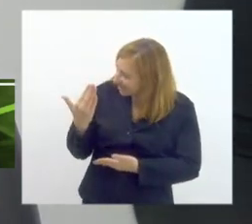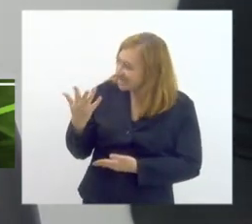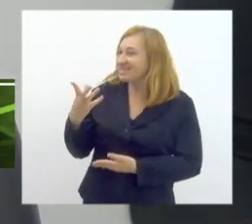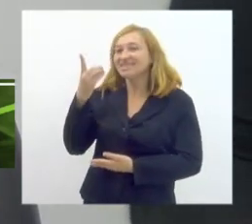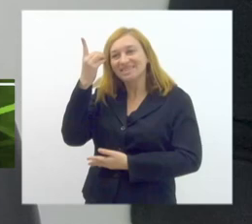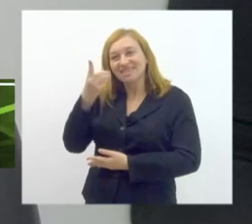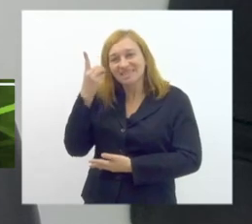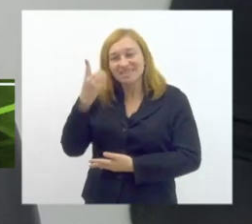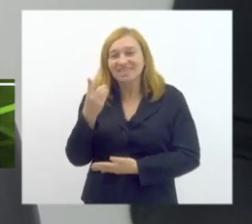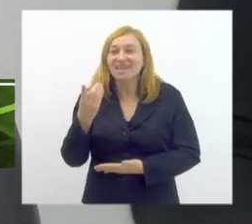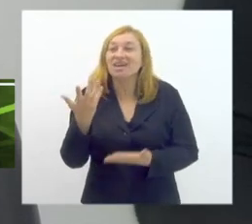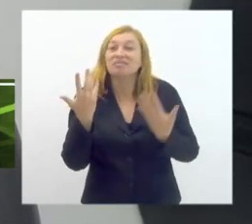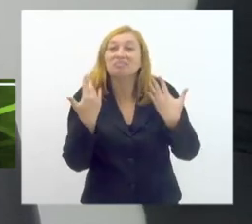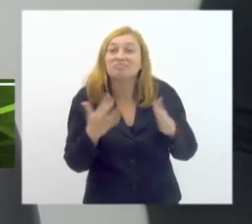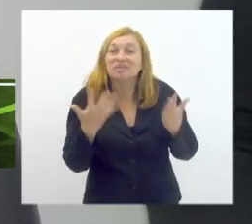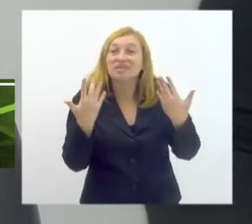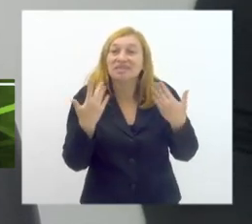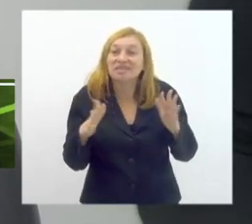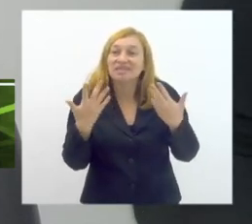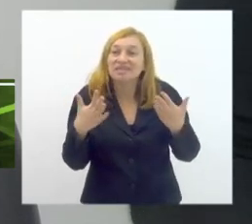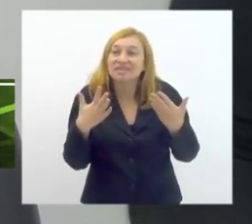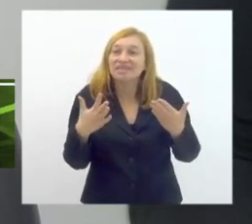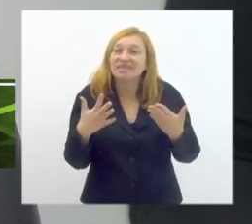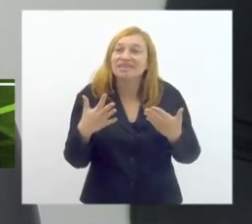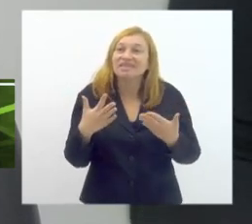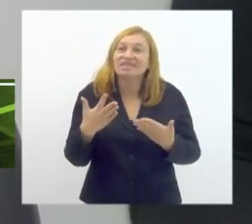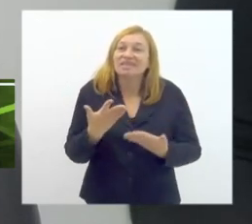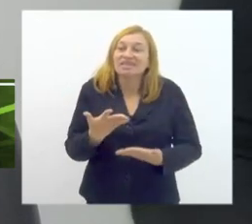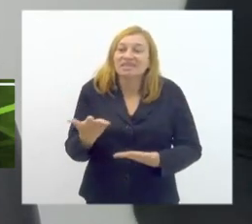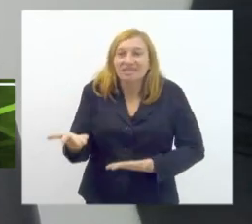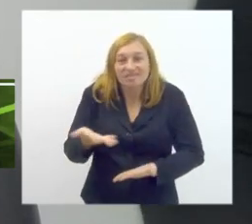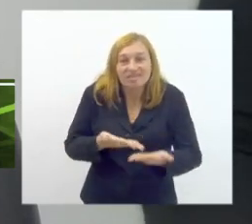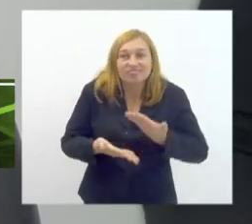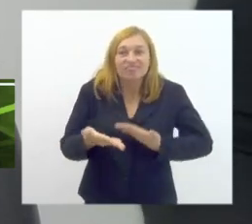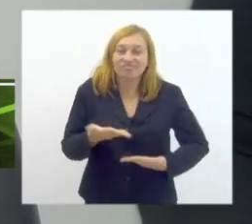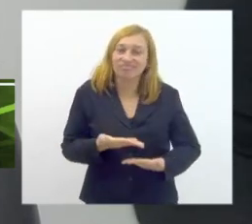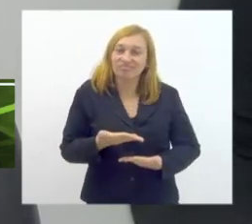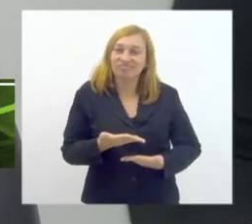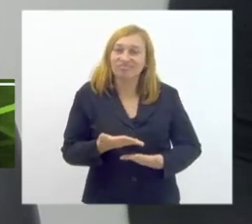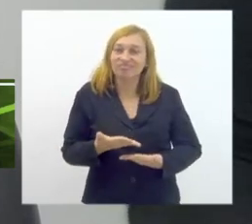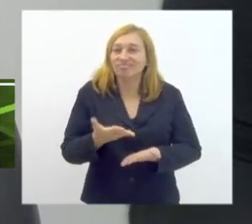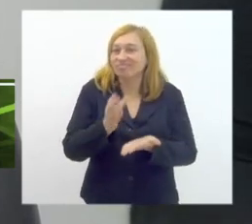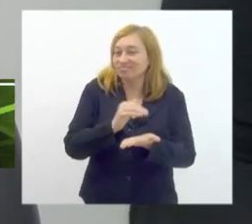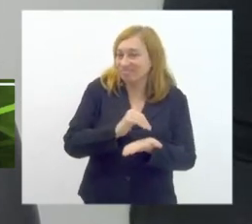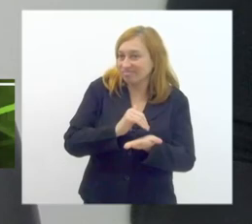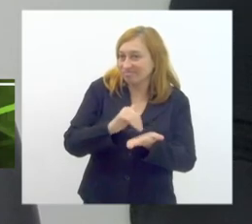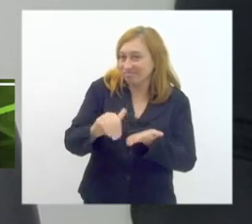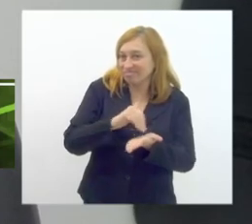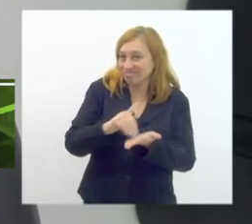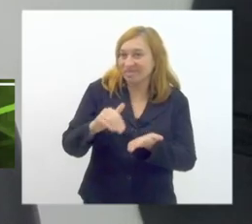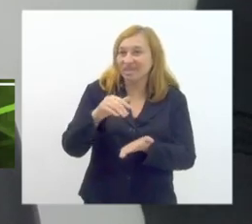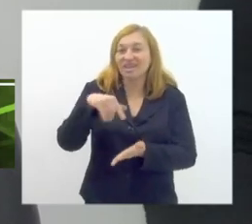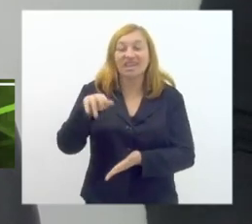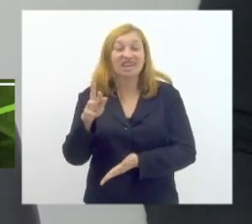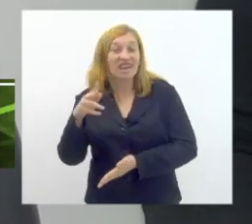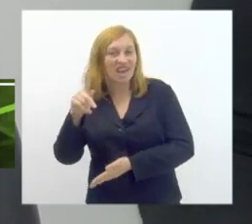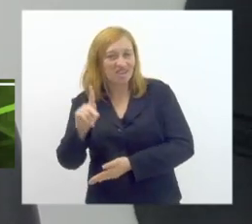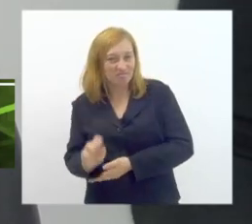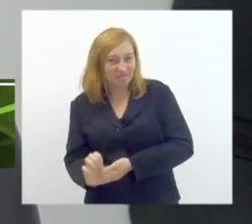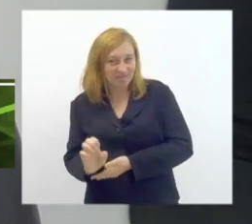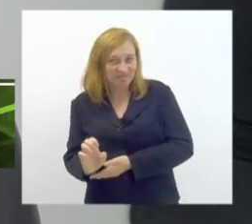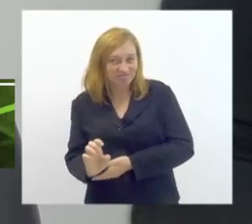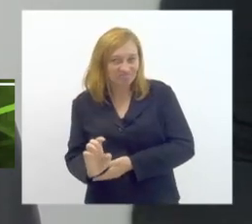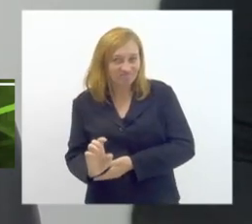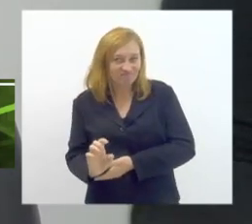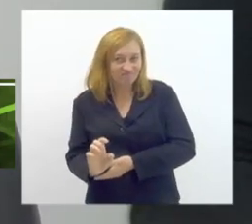deputado. Cumprimentar nosso parceiro de primeira hora, secretário Kiep. Quando a gente